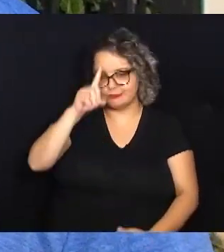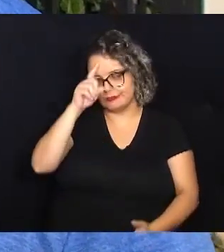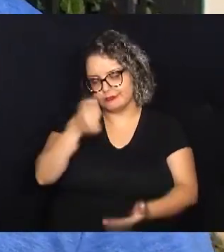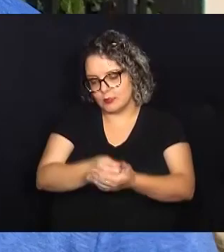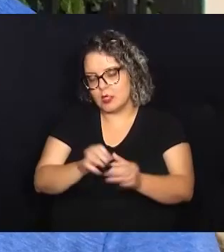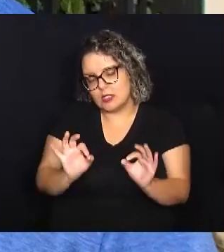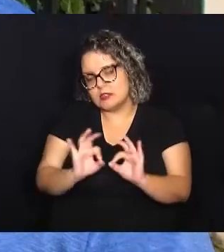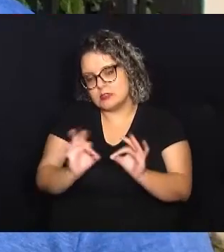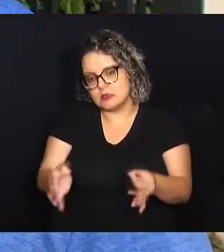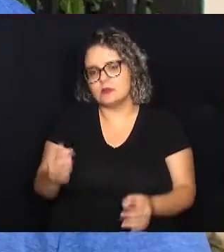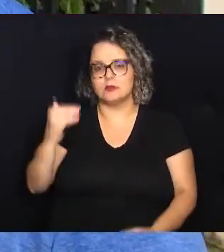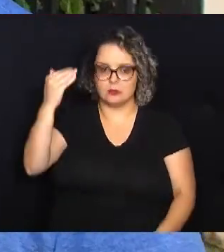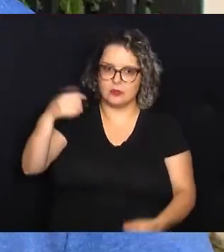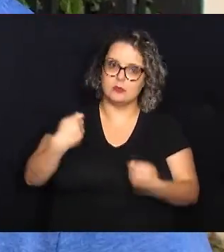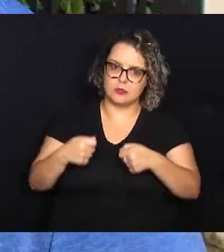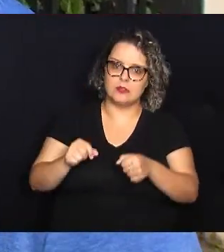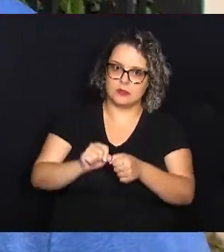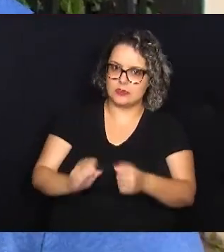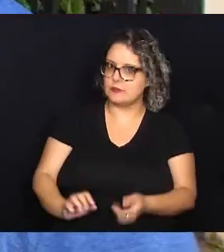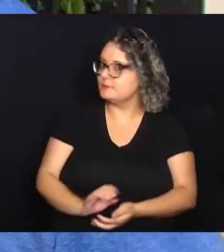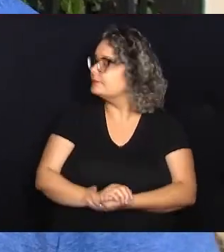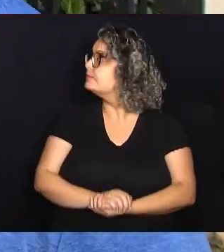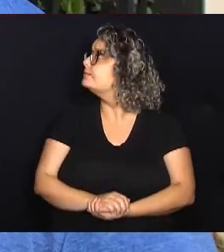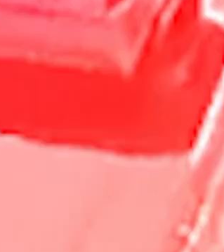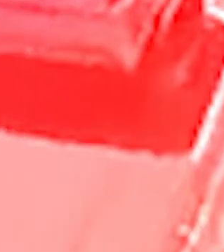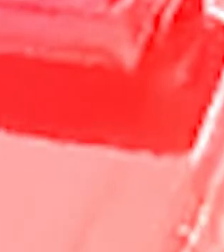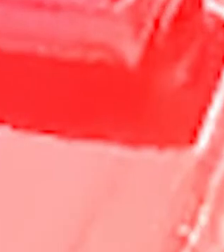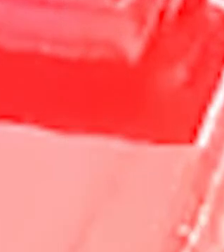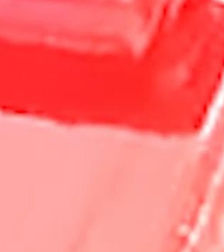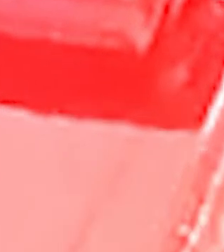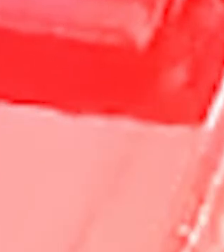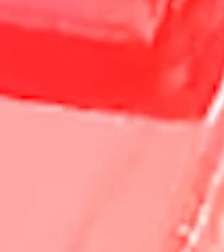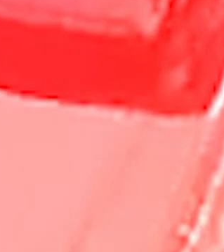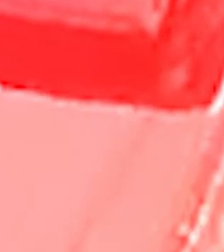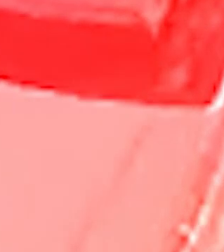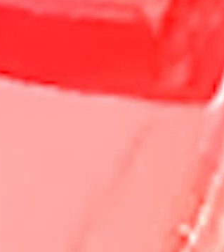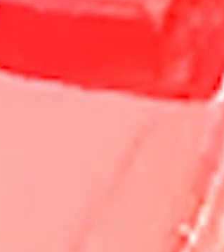infância dela por uma decisão simples que os adultos têm que